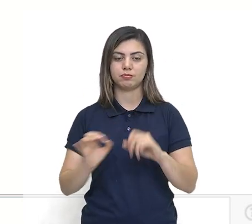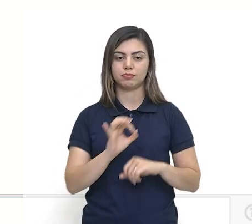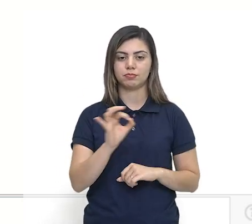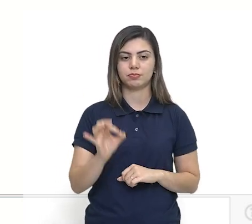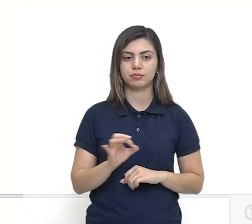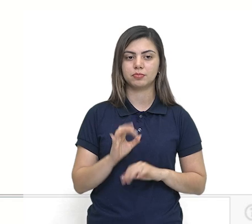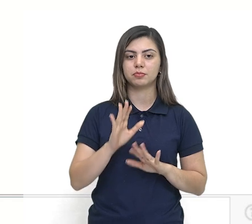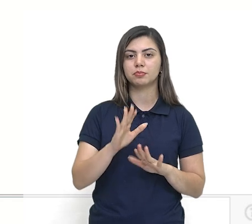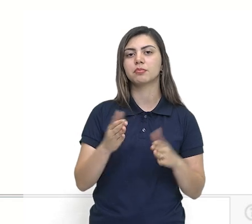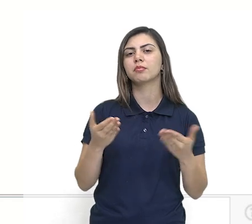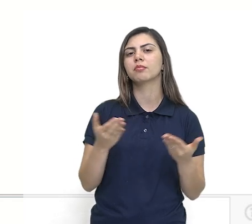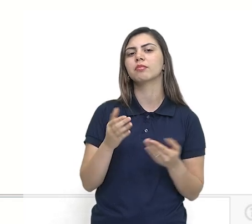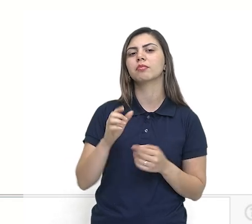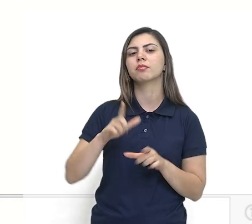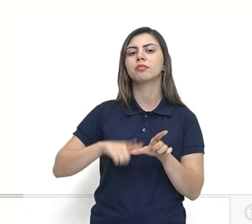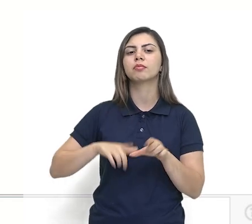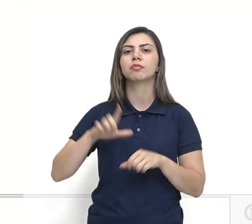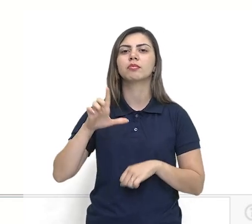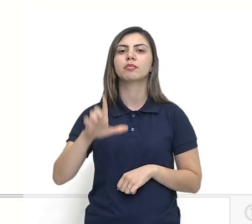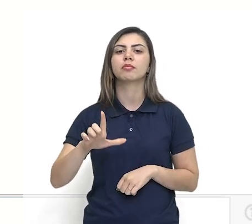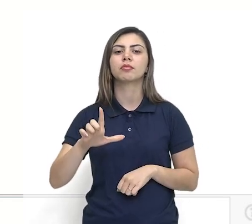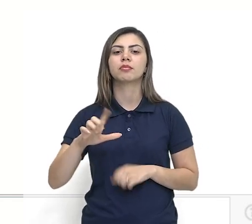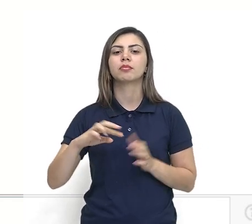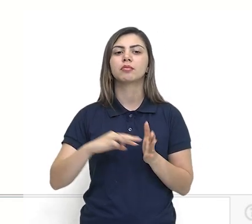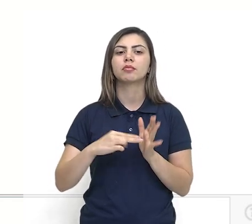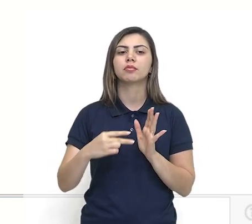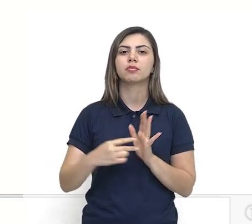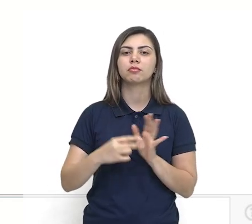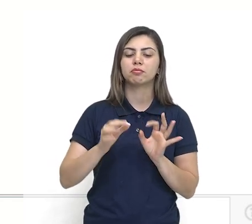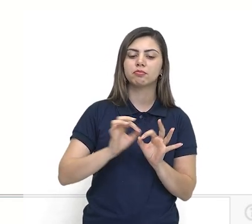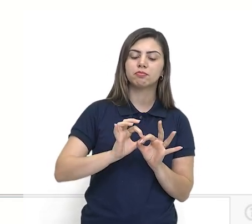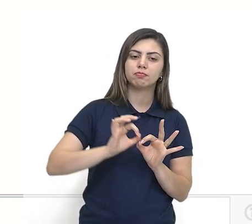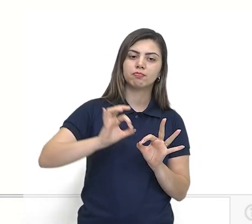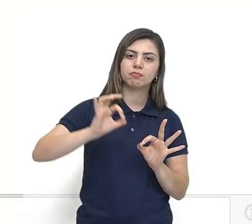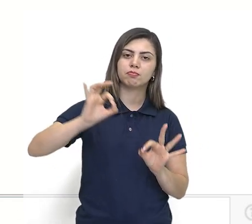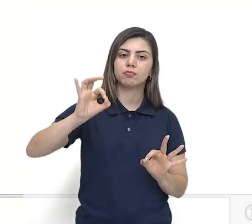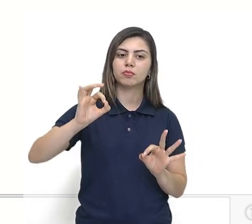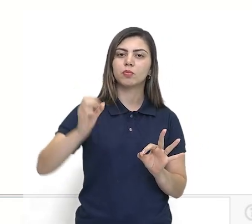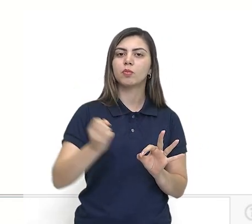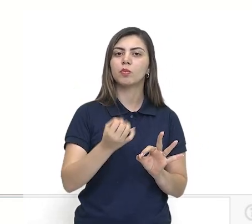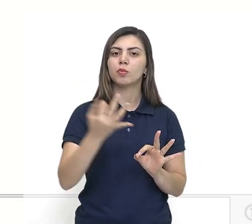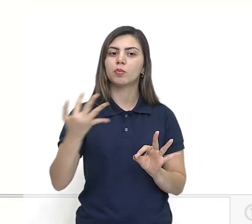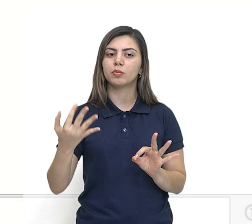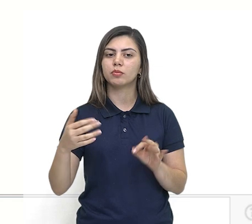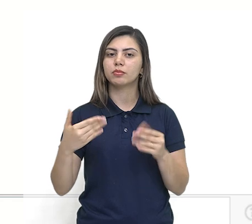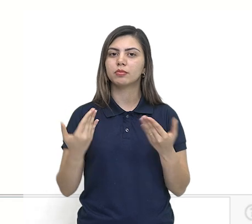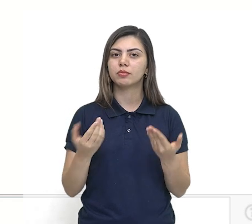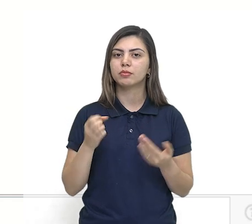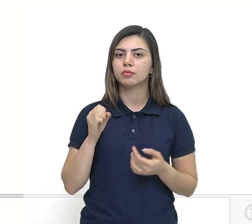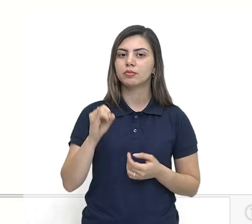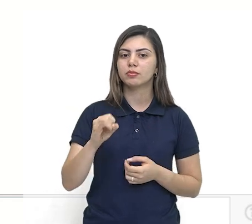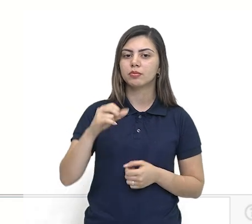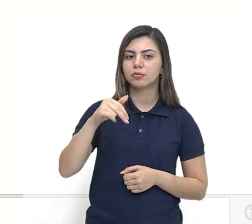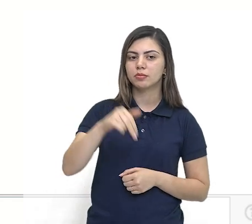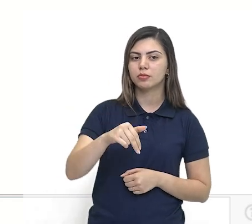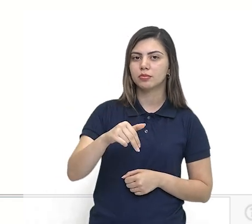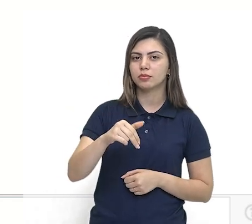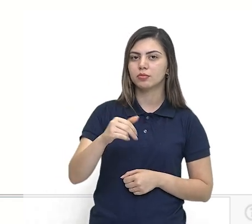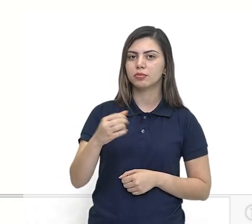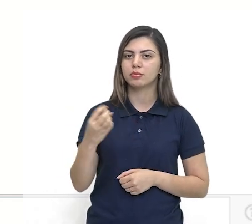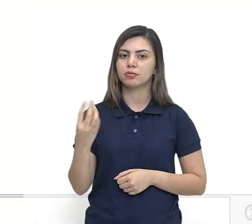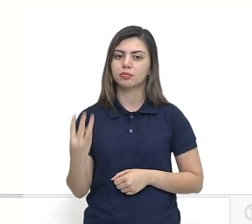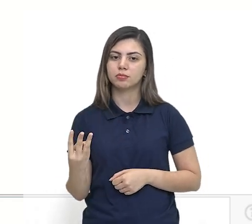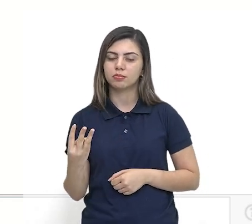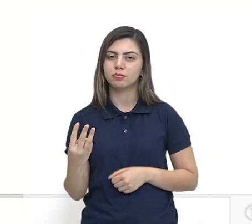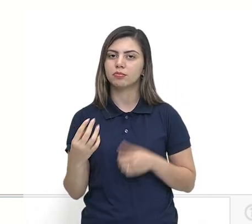E o L representa o tamanho do lado. Ou seja, se N é 3, eu tenho um